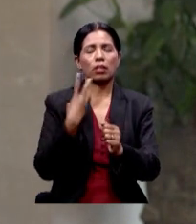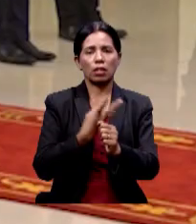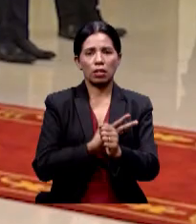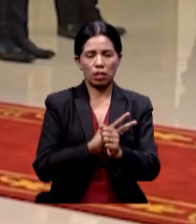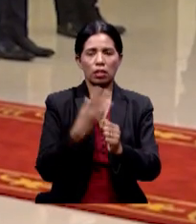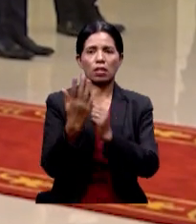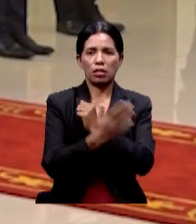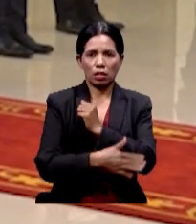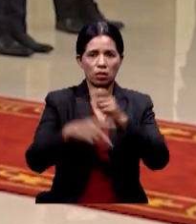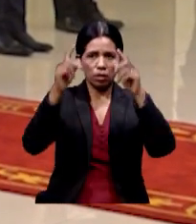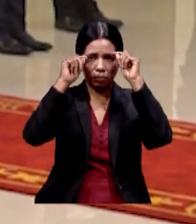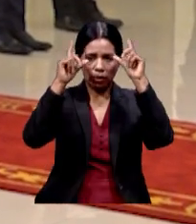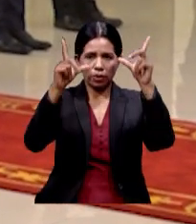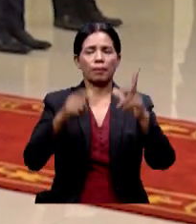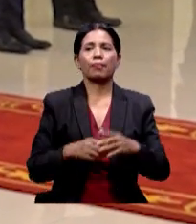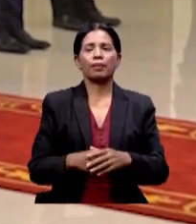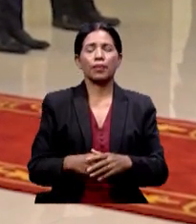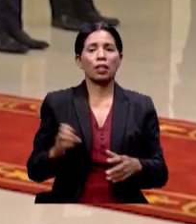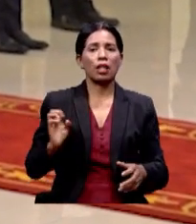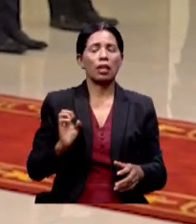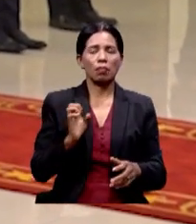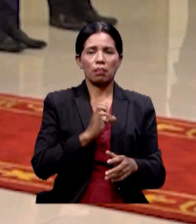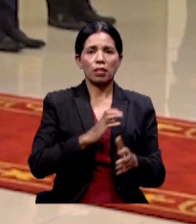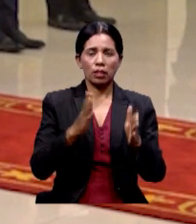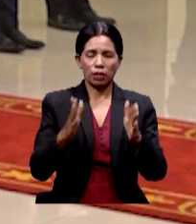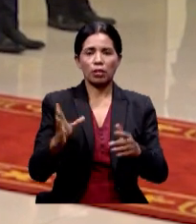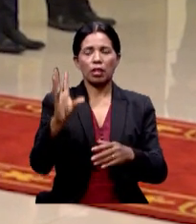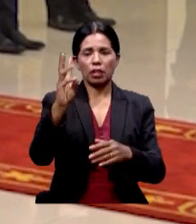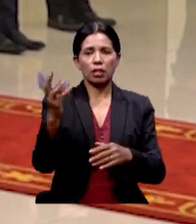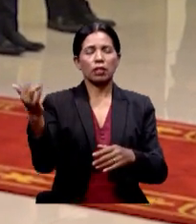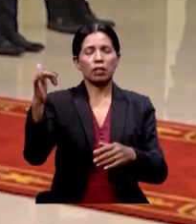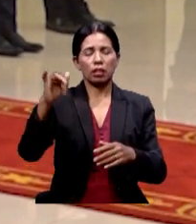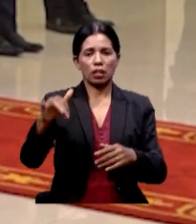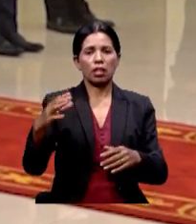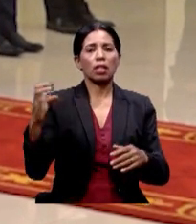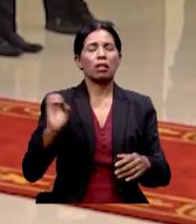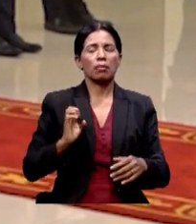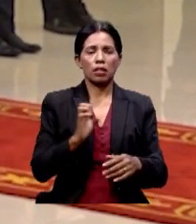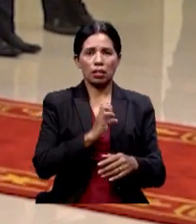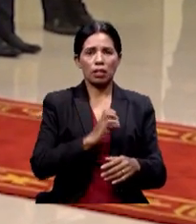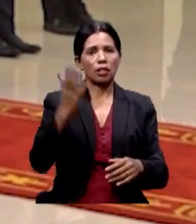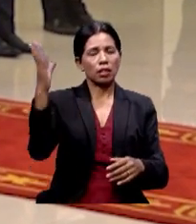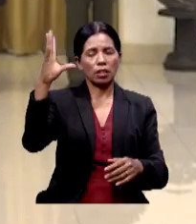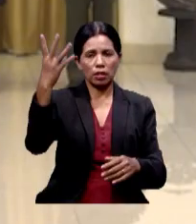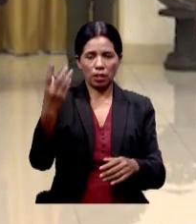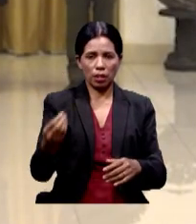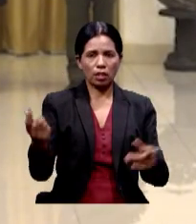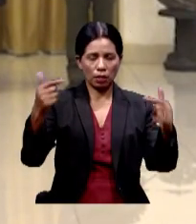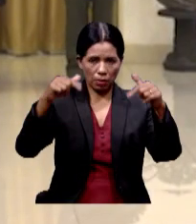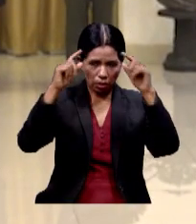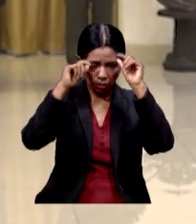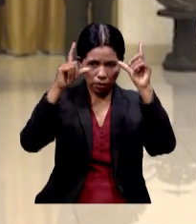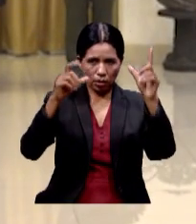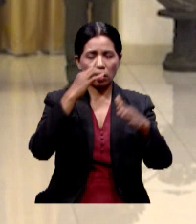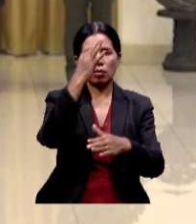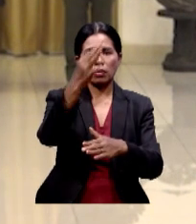Timor-Leste. Embaixador Nainene, Sirania Residência e a Jakarta, mas bem acreditamos que Timor-Leste, no